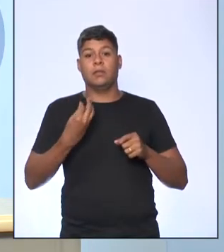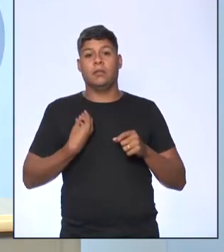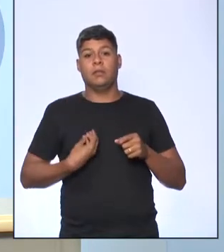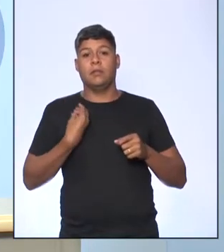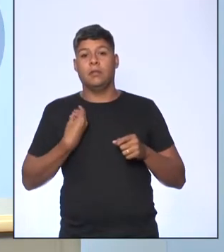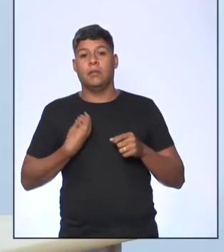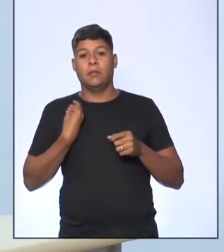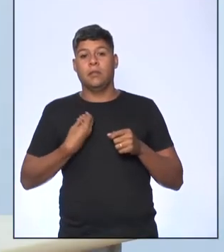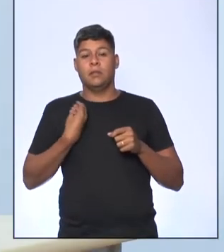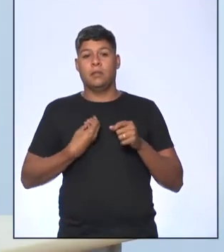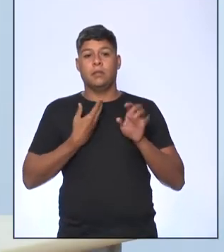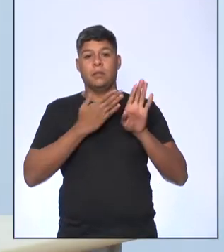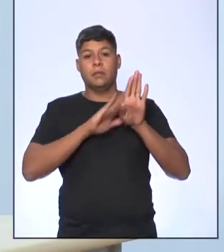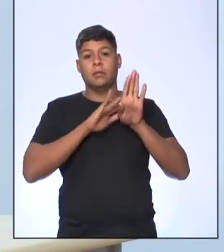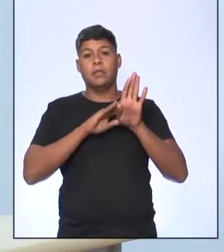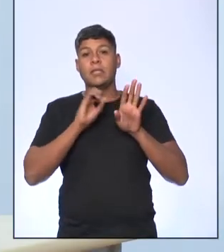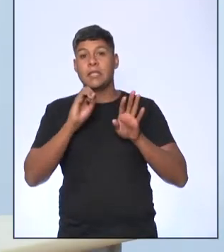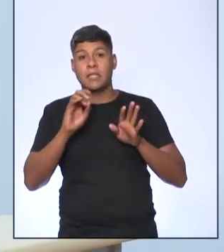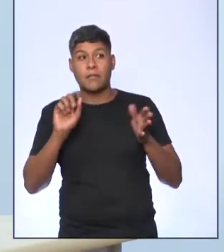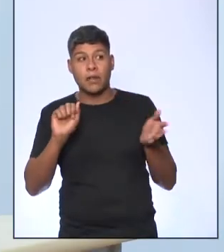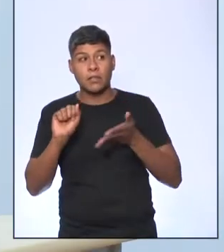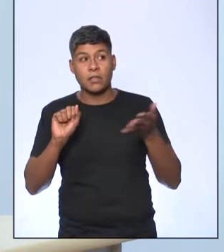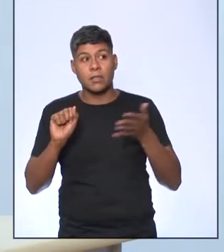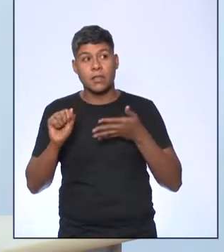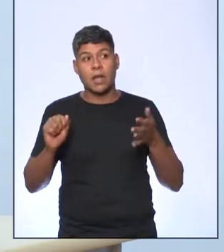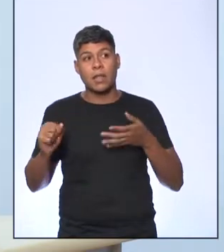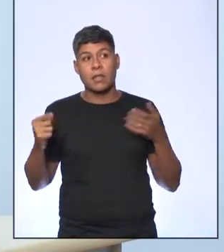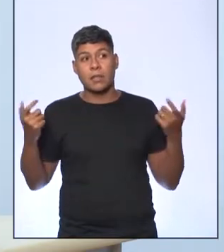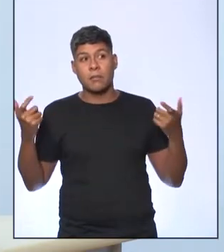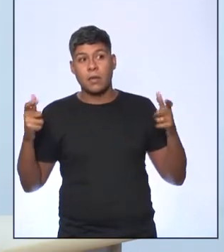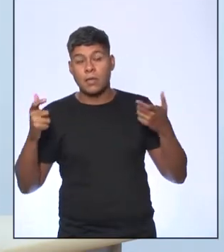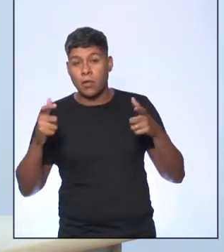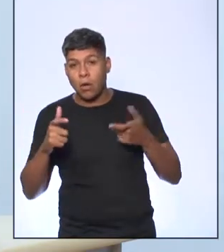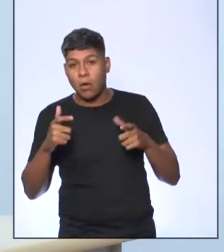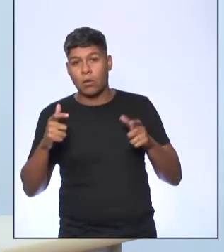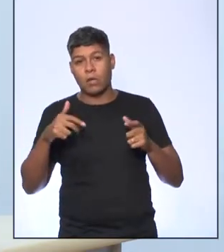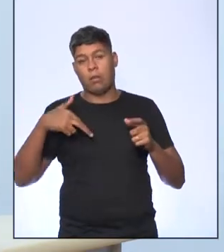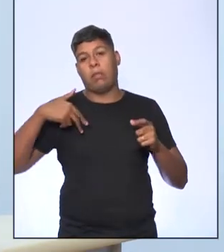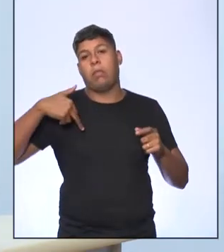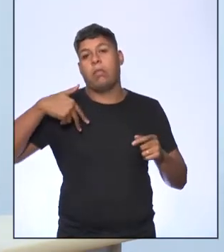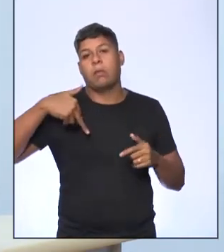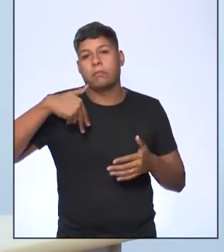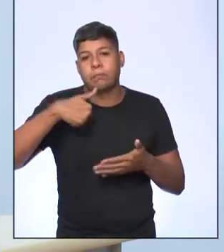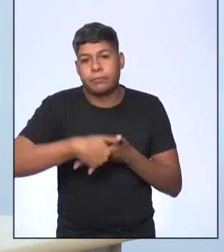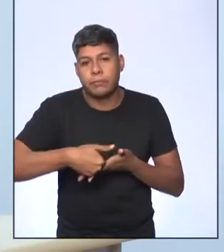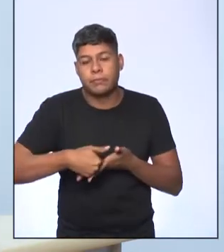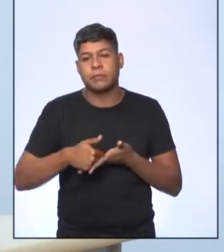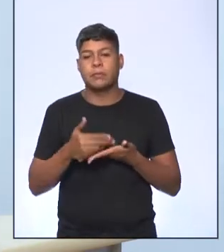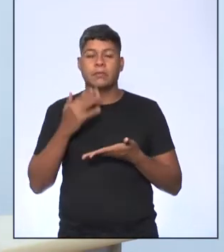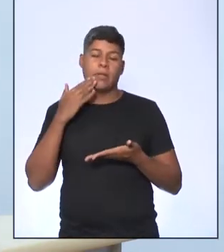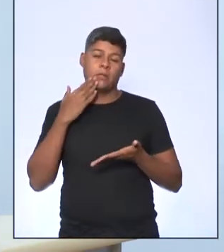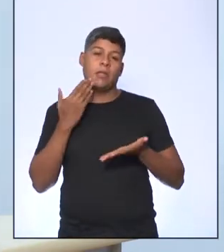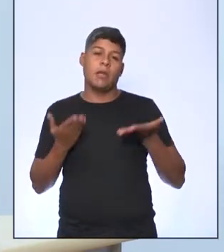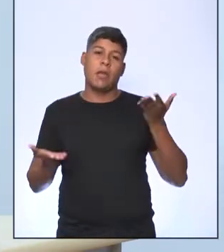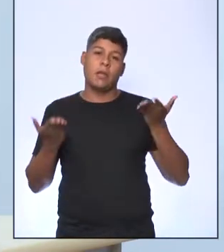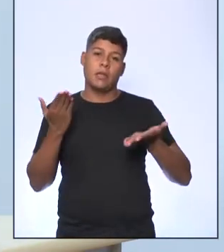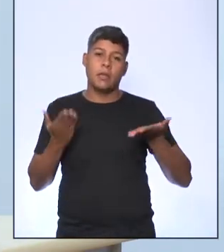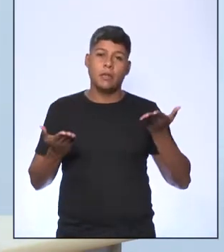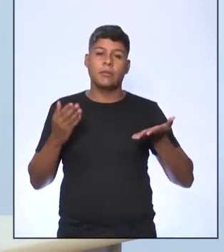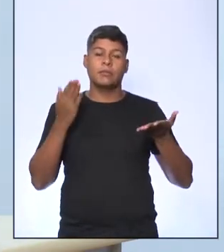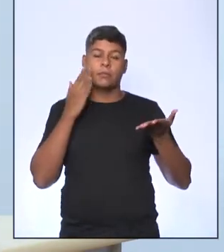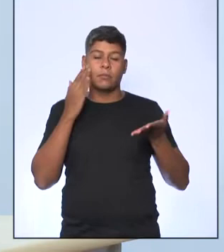para trás. Se a velocidade for menor, você vai cair para frente, certo? Então, ali vai estar em equilíbrio quando a